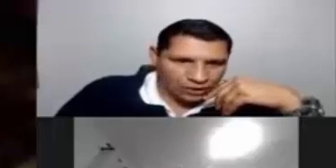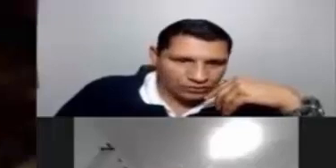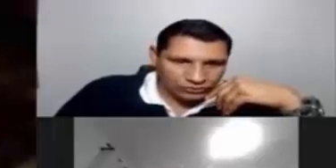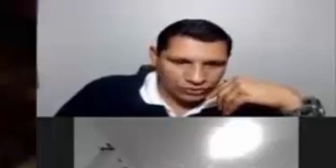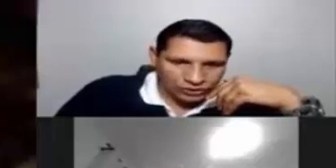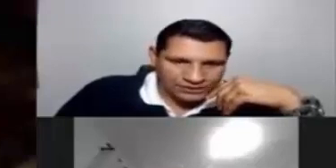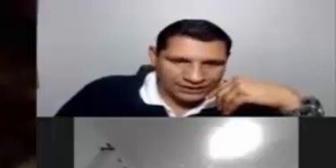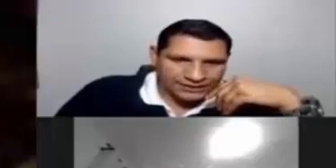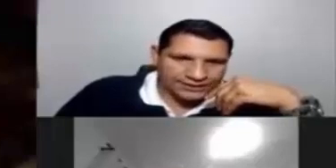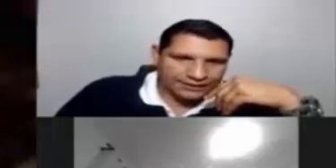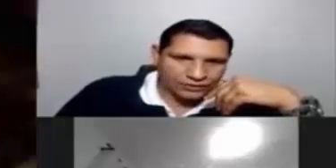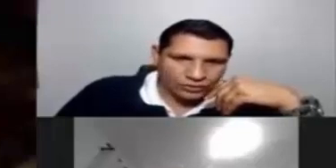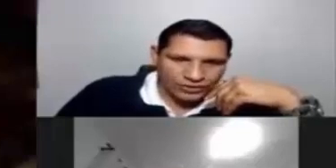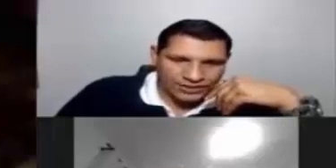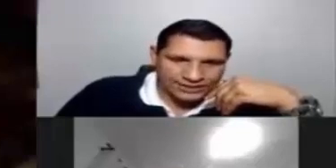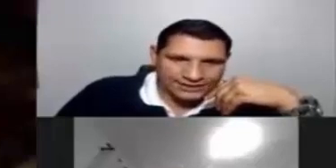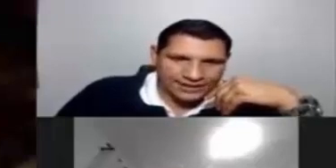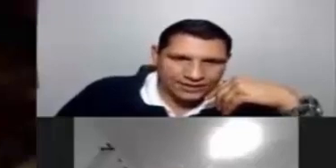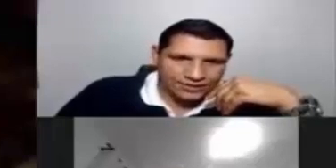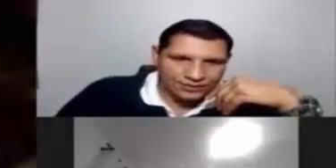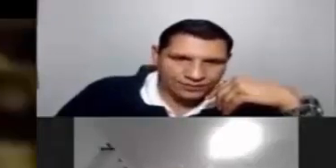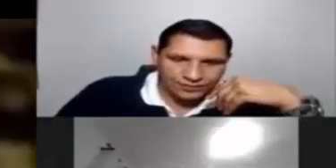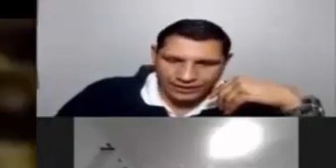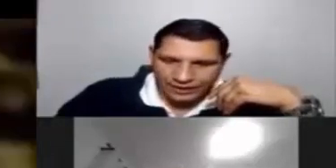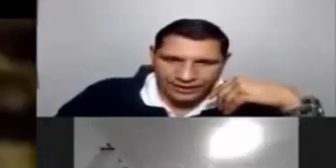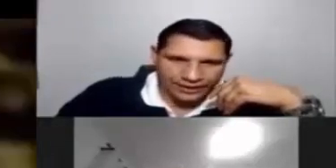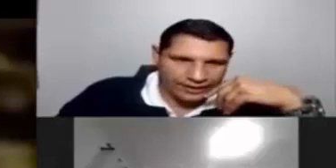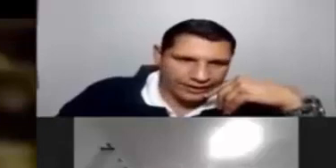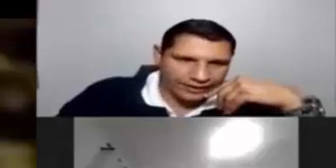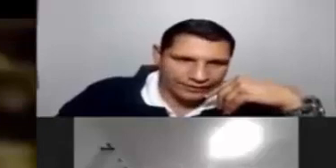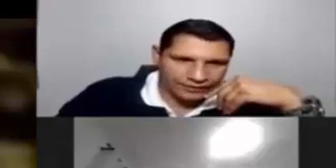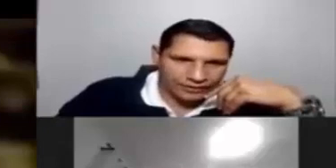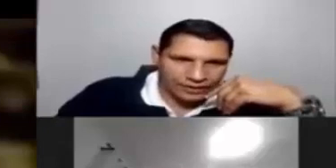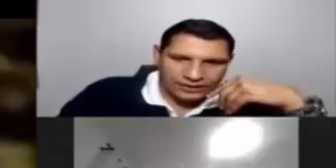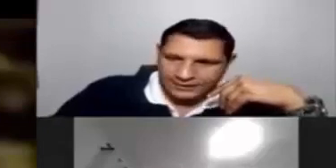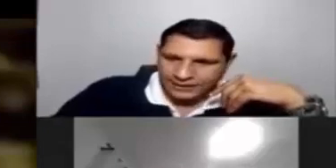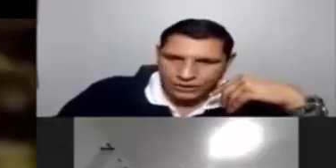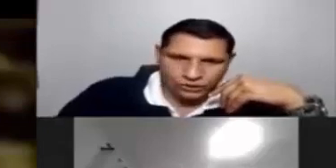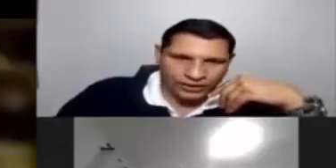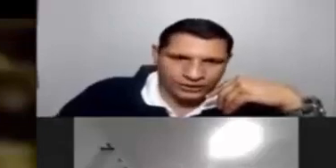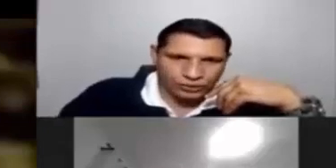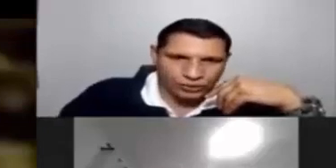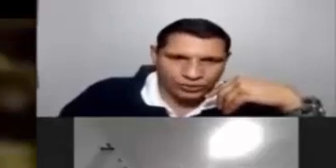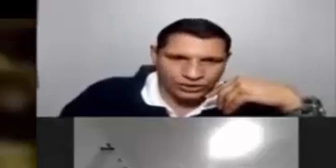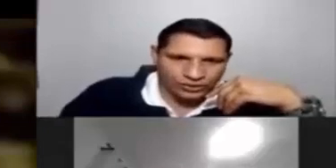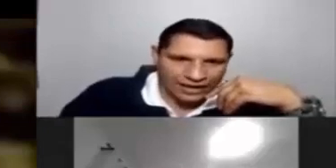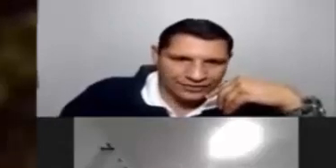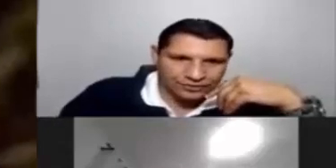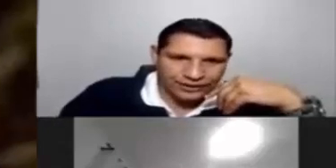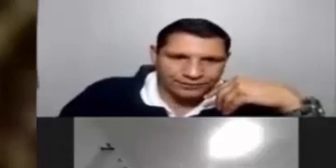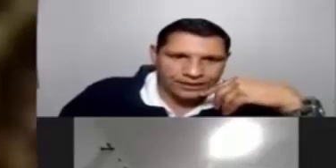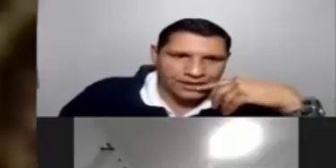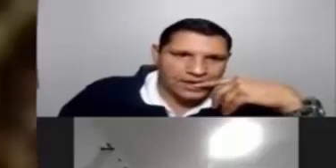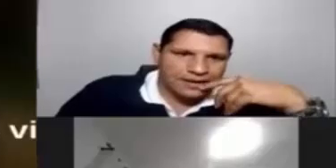Então, nós temos aqui Lucas 16, essa história aqui do Rick e do